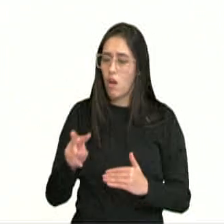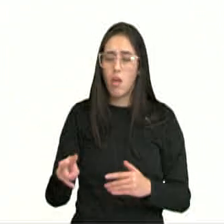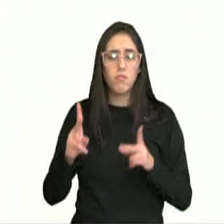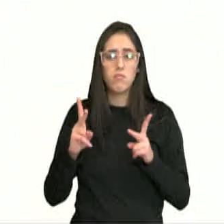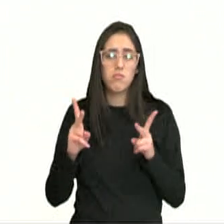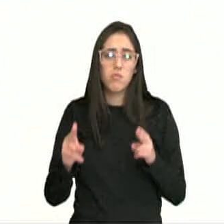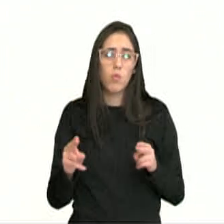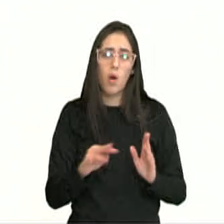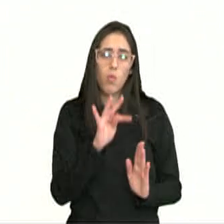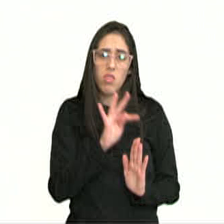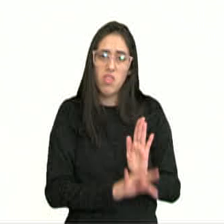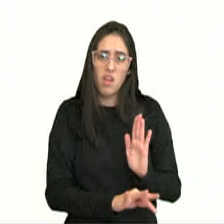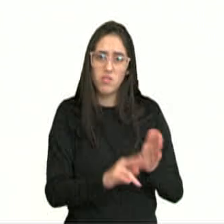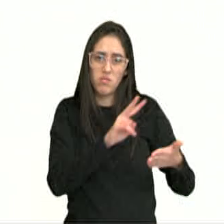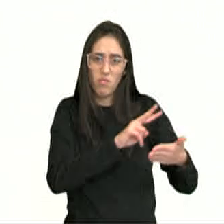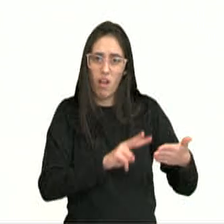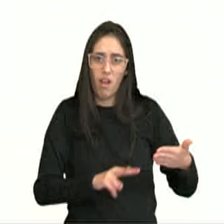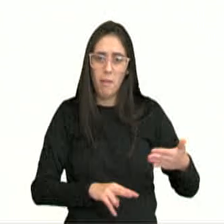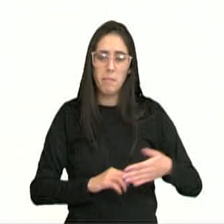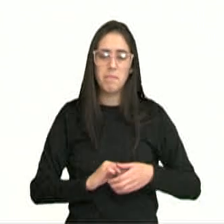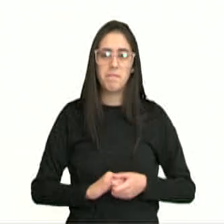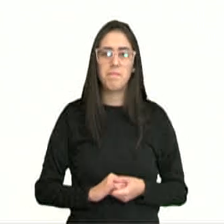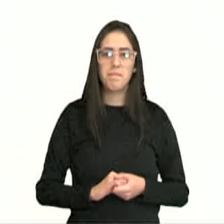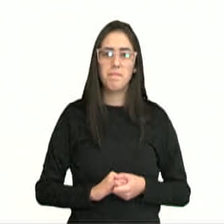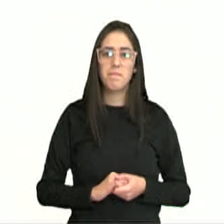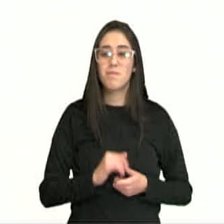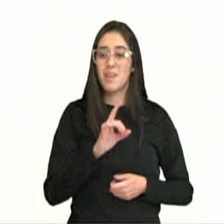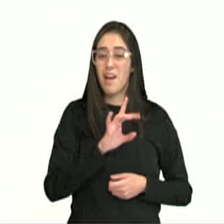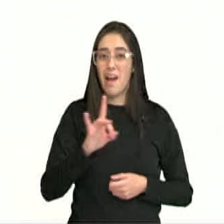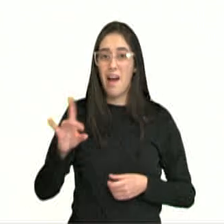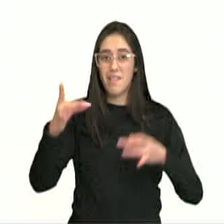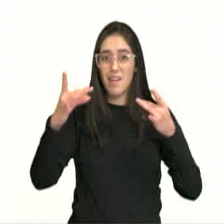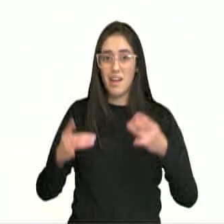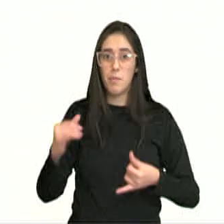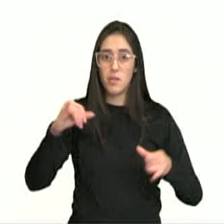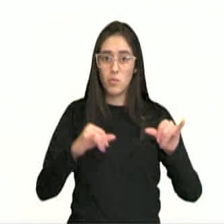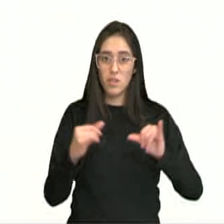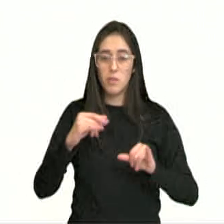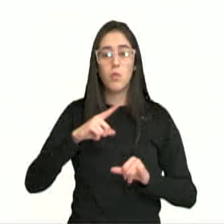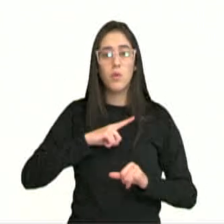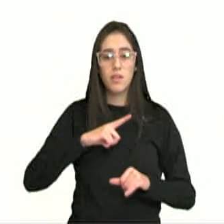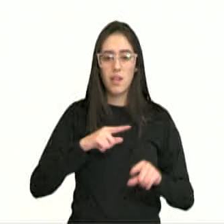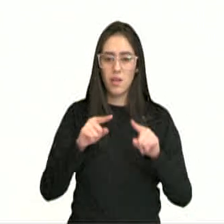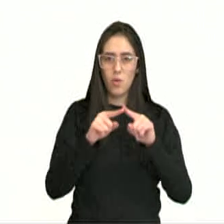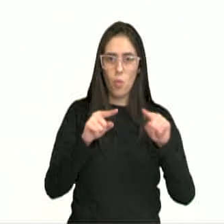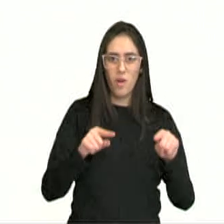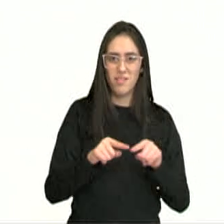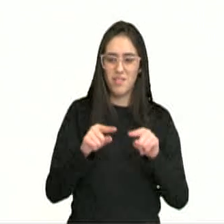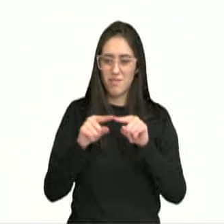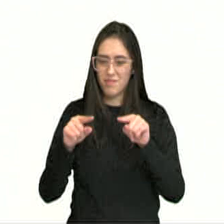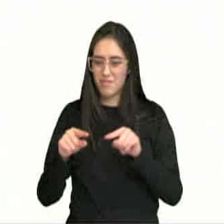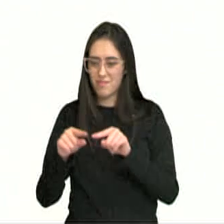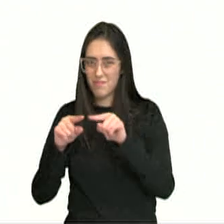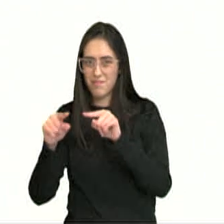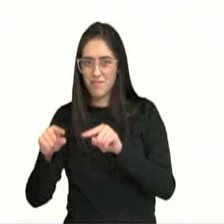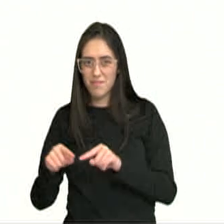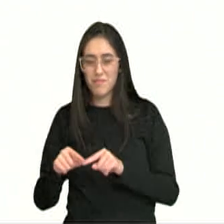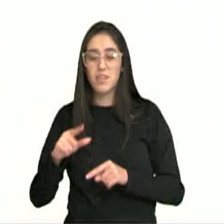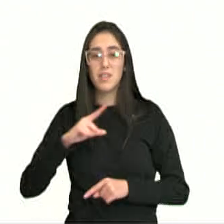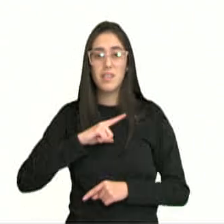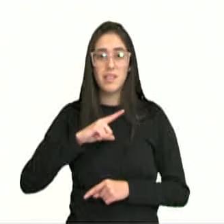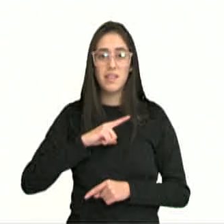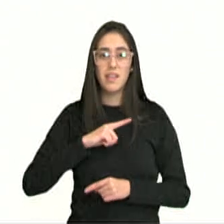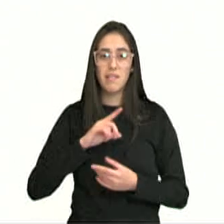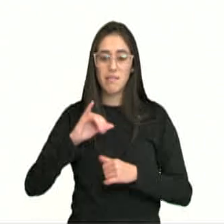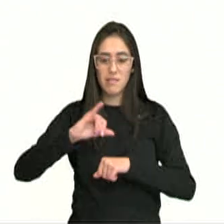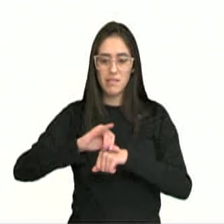aí que a gente usa para fazer leitura. Cada elemento químico é representado em quadrados, no qual o símbolo do elemento fica no centro